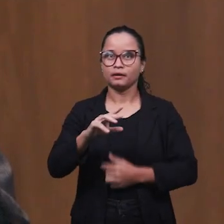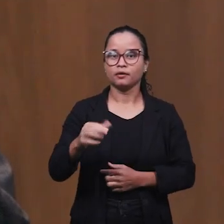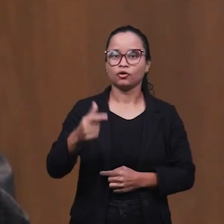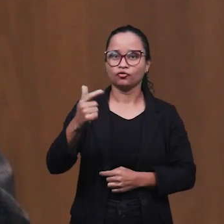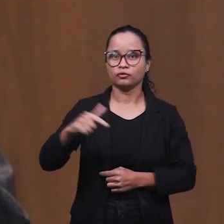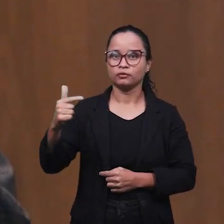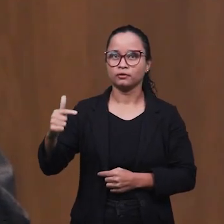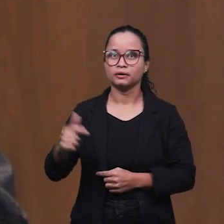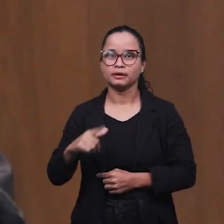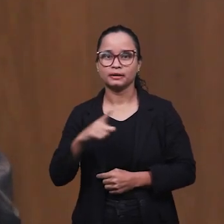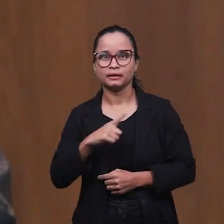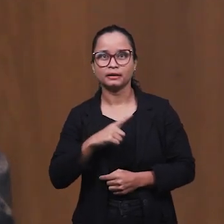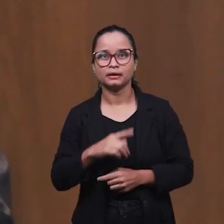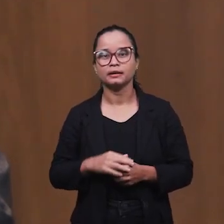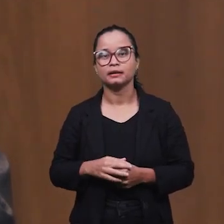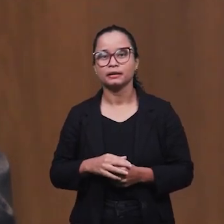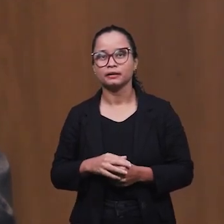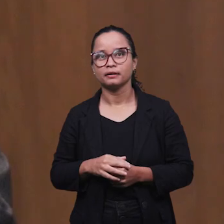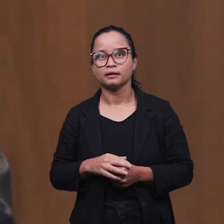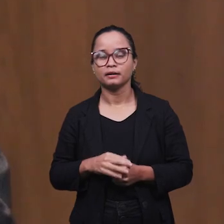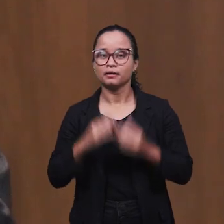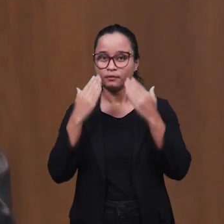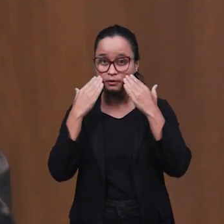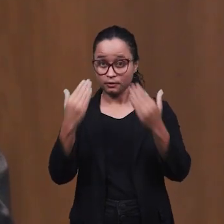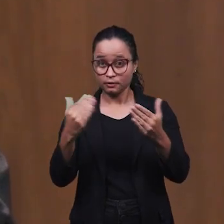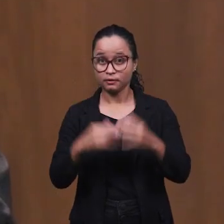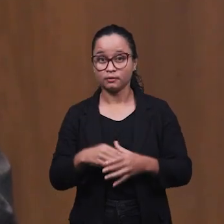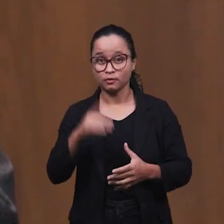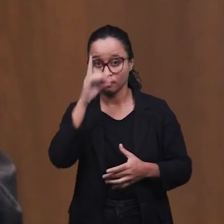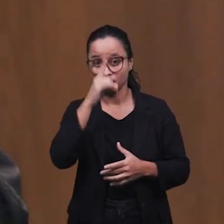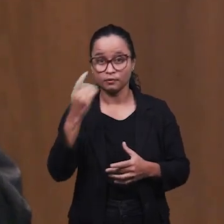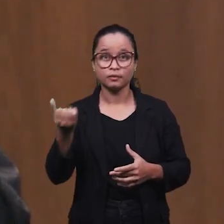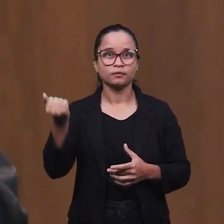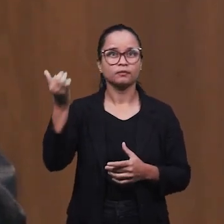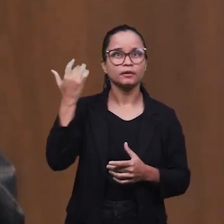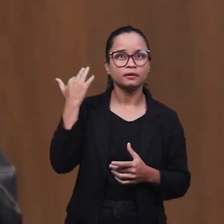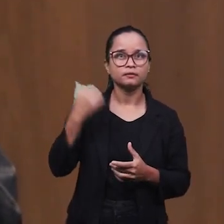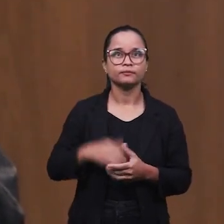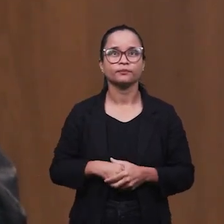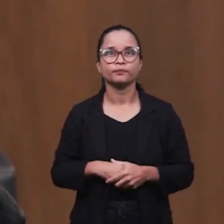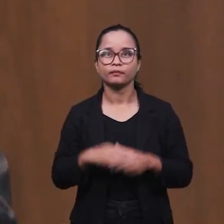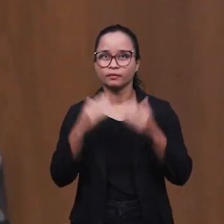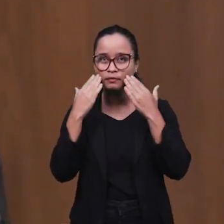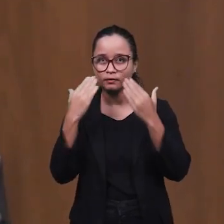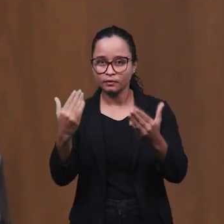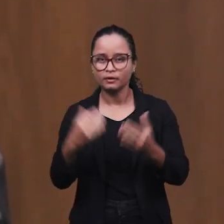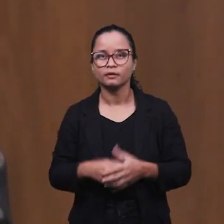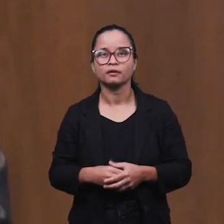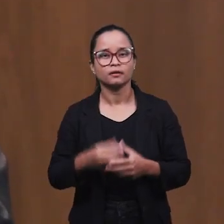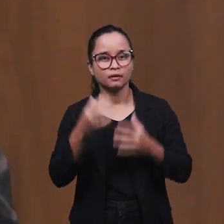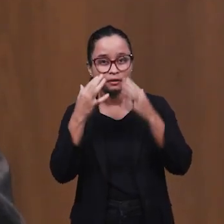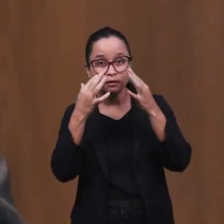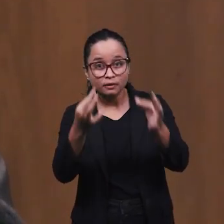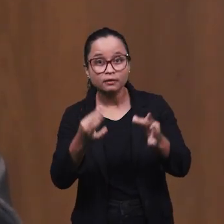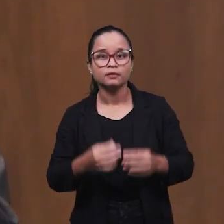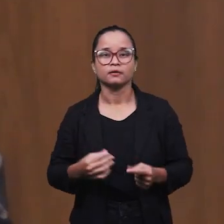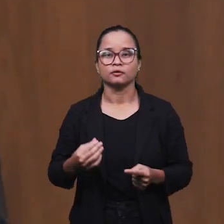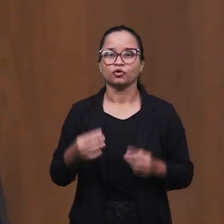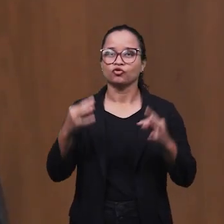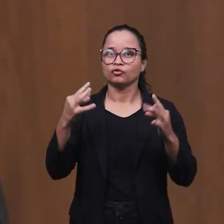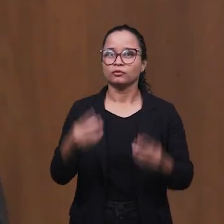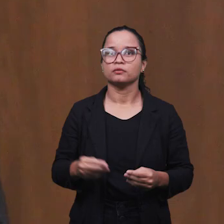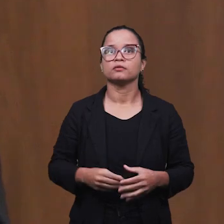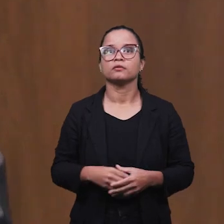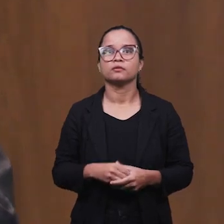Nós tivemos um caso recentemente, que nós apresentamos domingo passado, que foi uma apresentação que chamou a atenção de todo mundo,